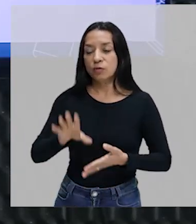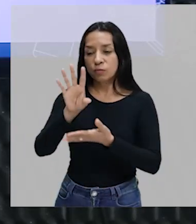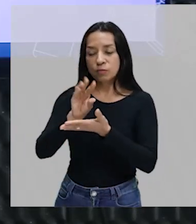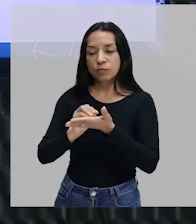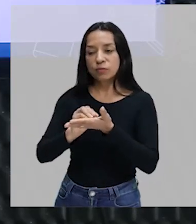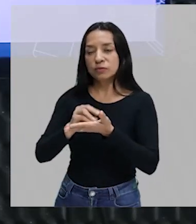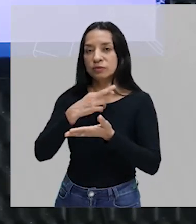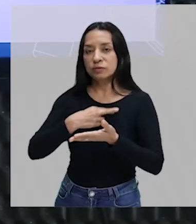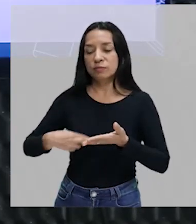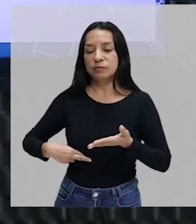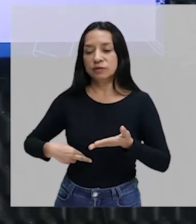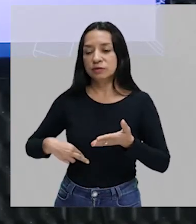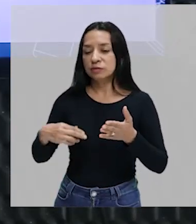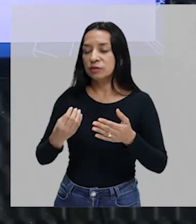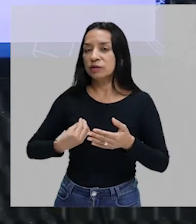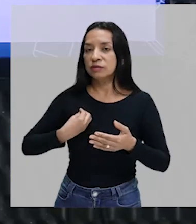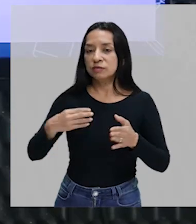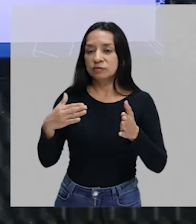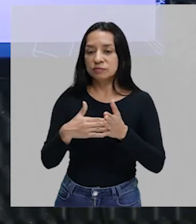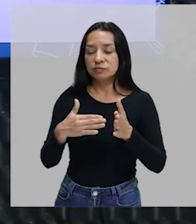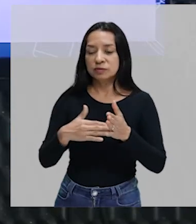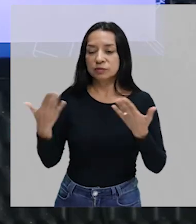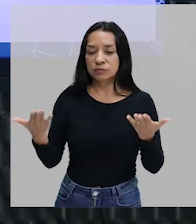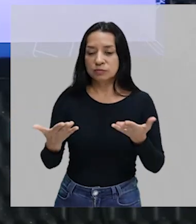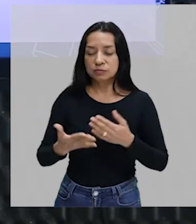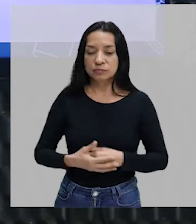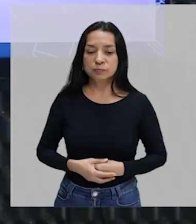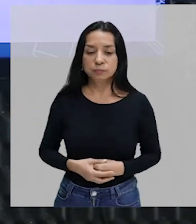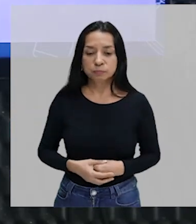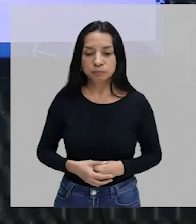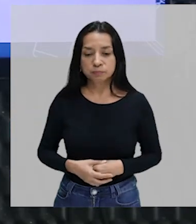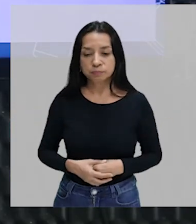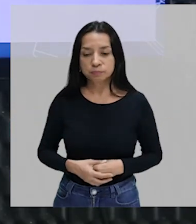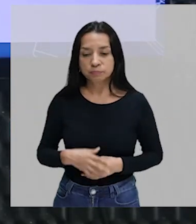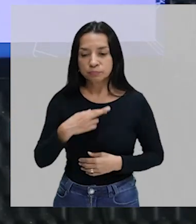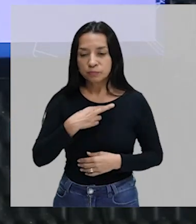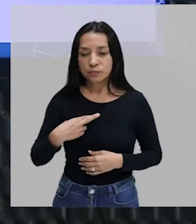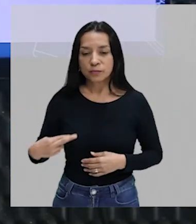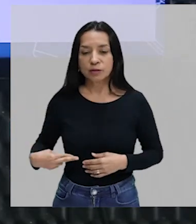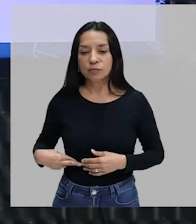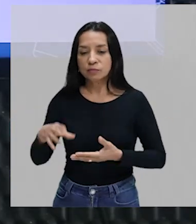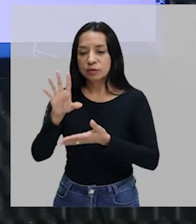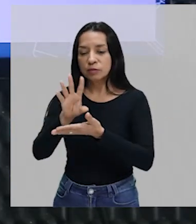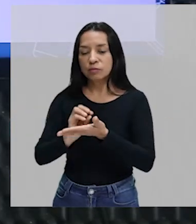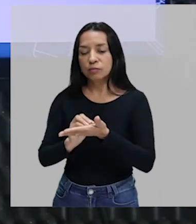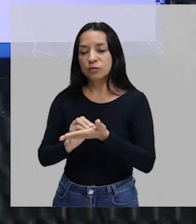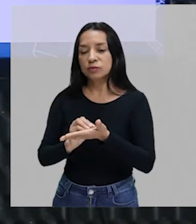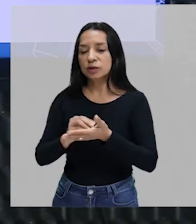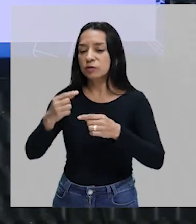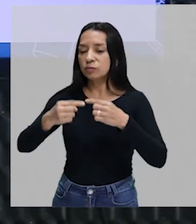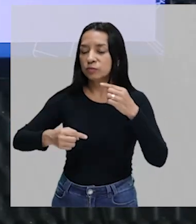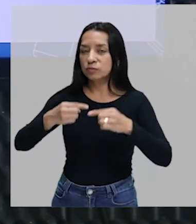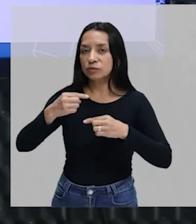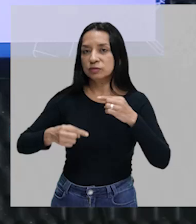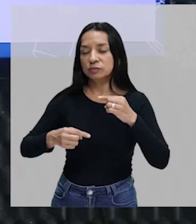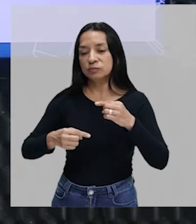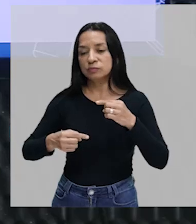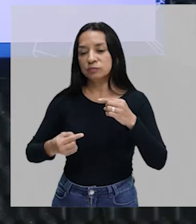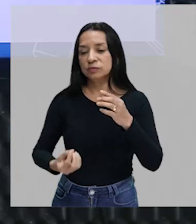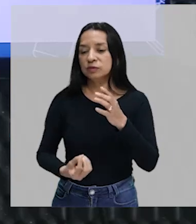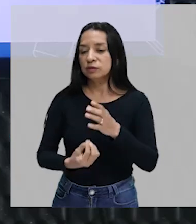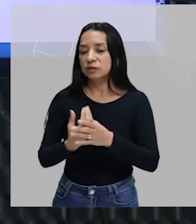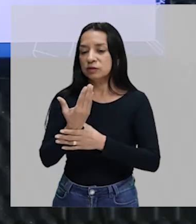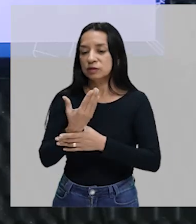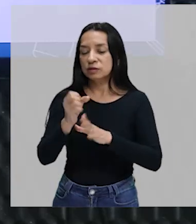mais comum. Não é tão estranho assim. República é um modelo de regime político que surgiu lá